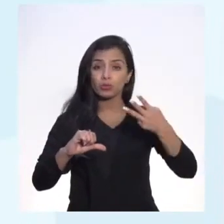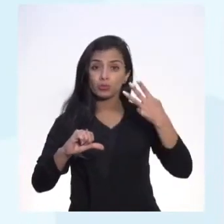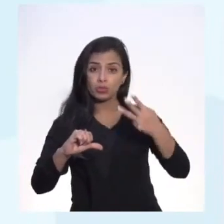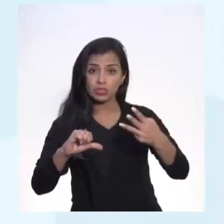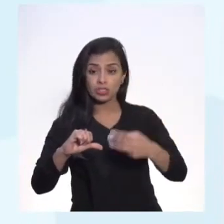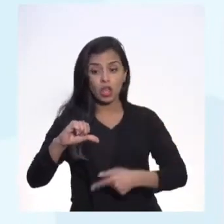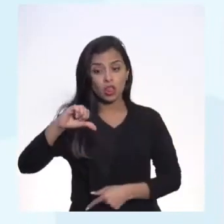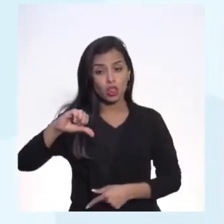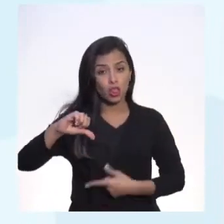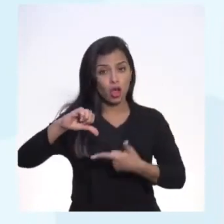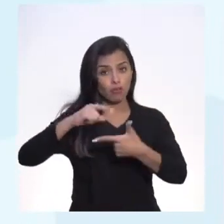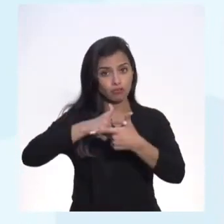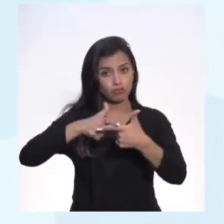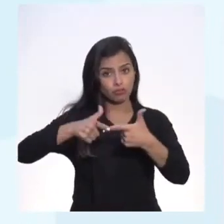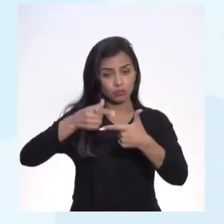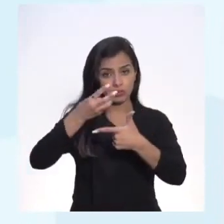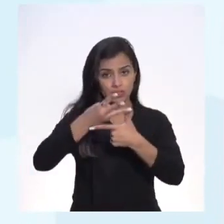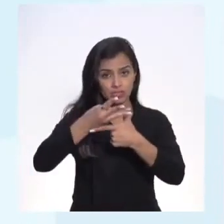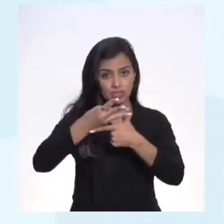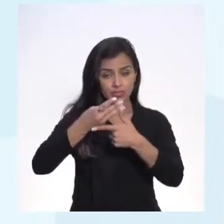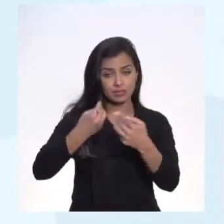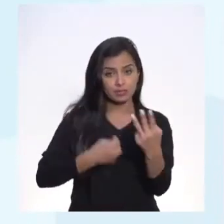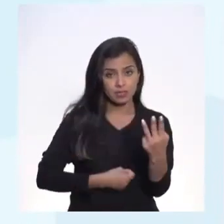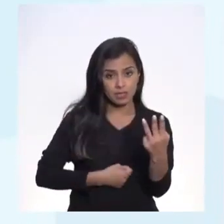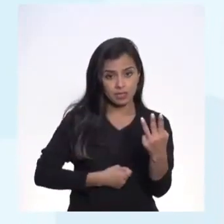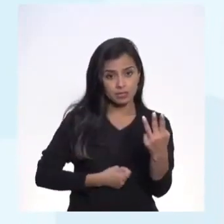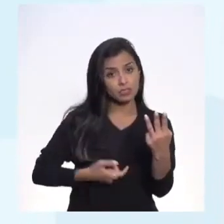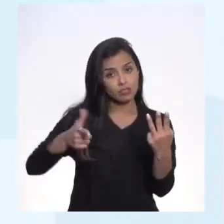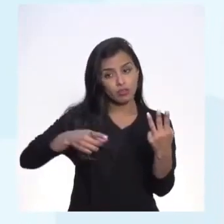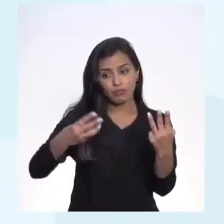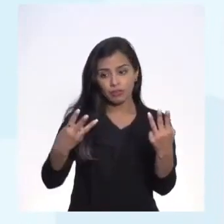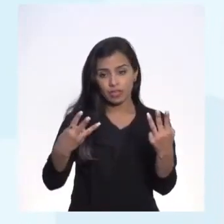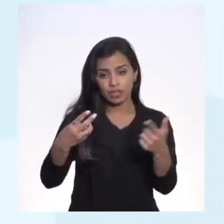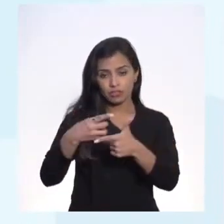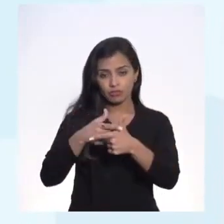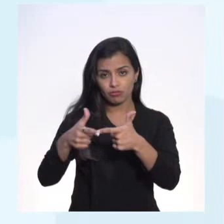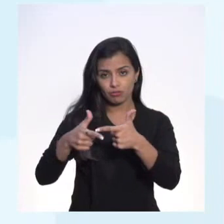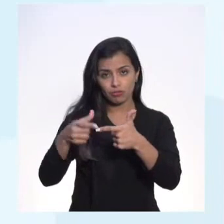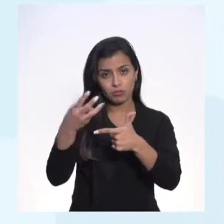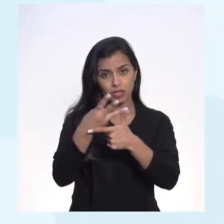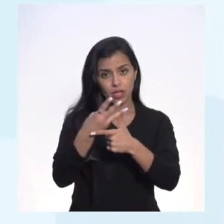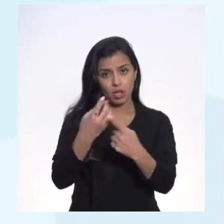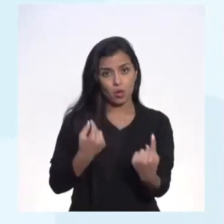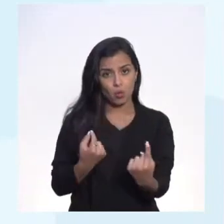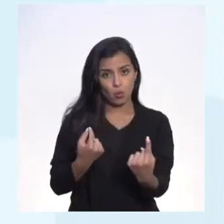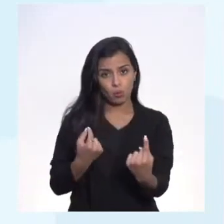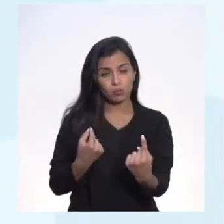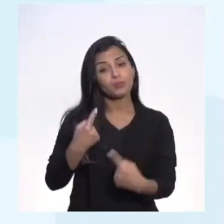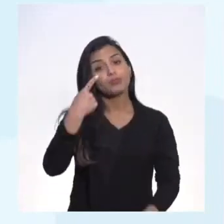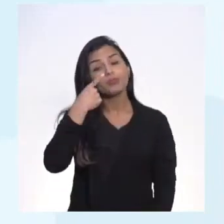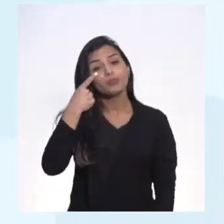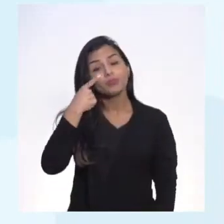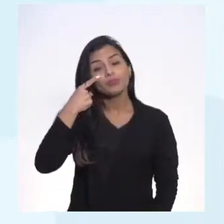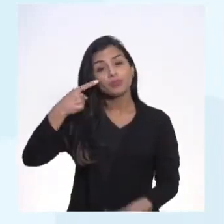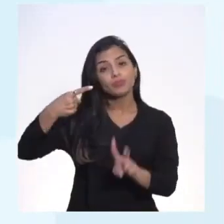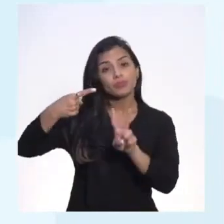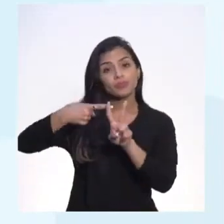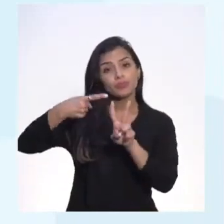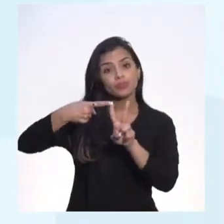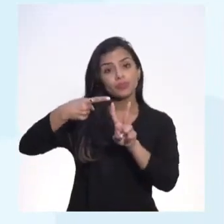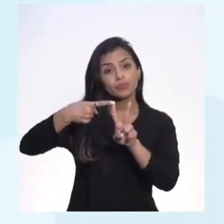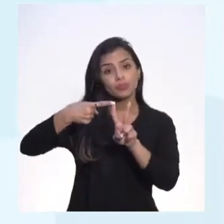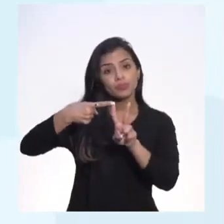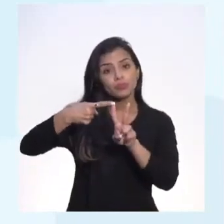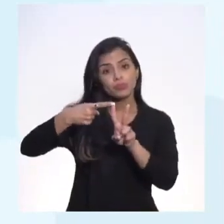3, 3. E, de novo, 3 para chegar no 1. Volta na raiz e vê o índice.